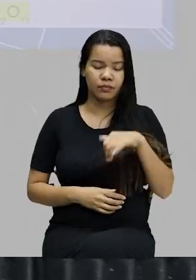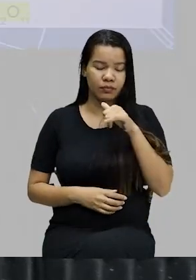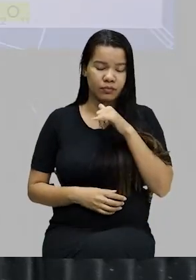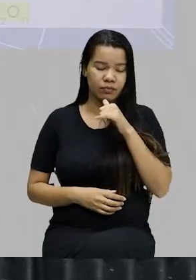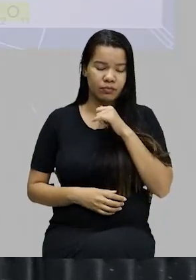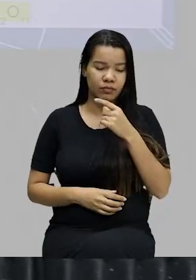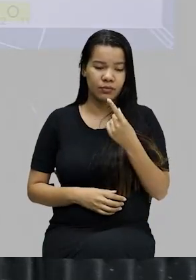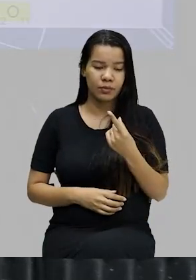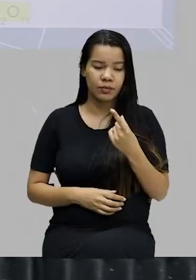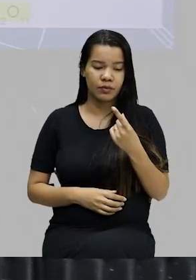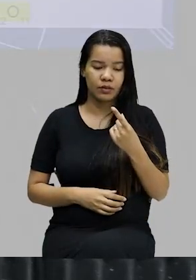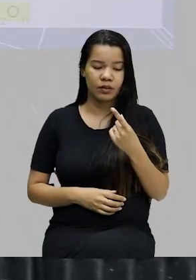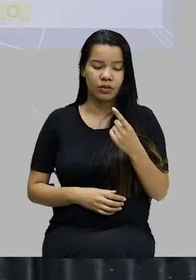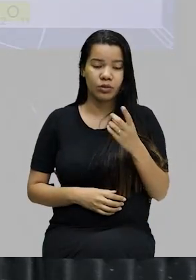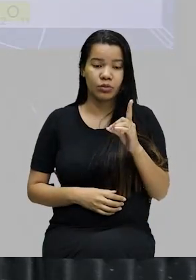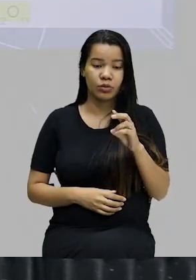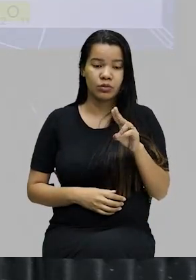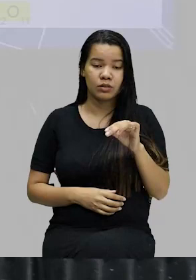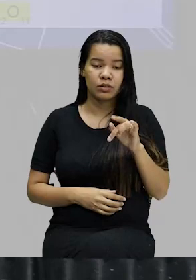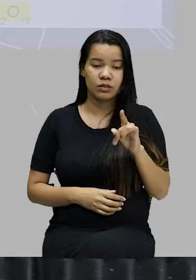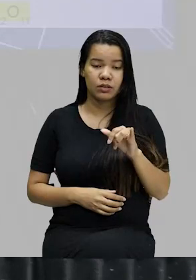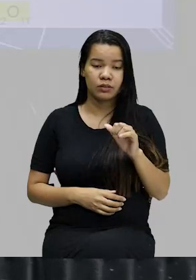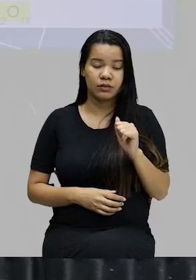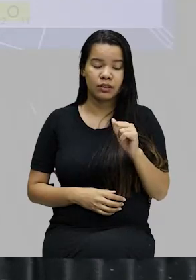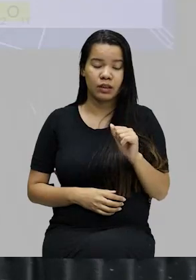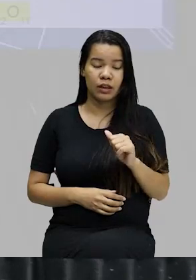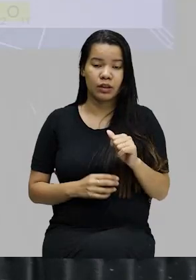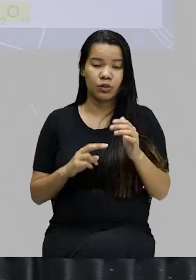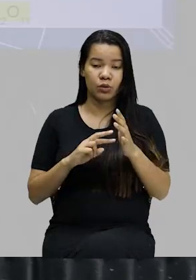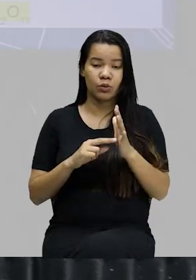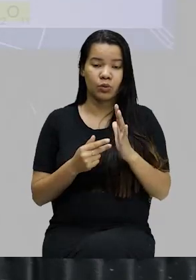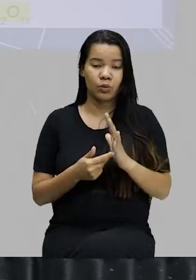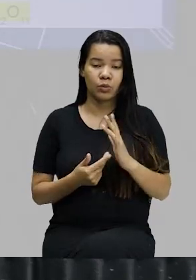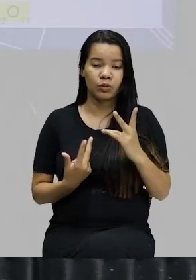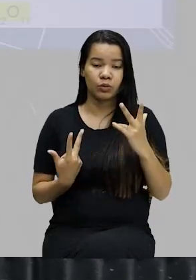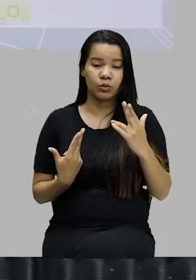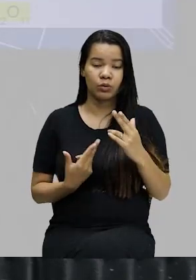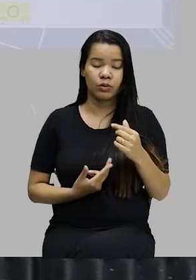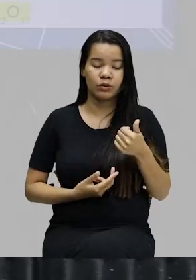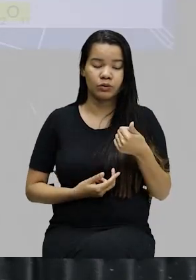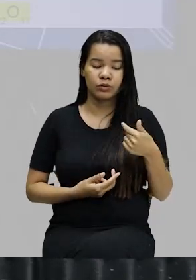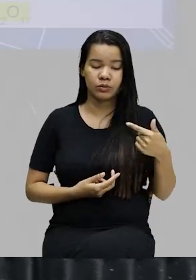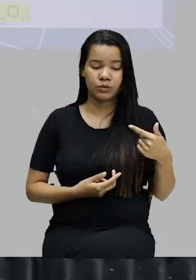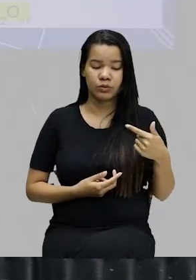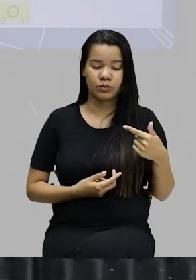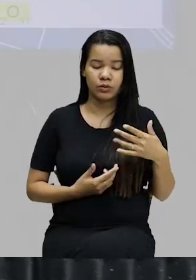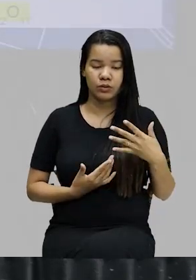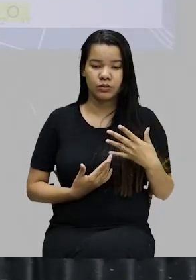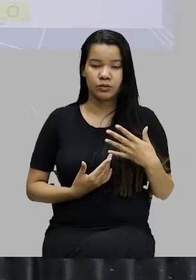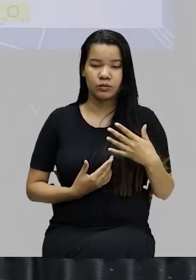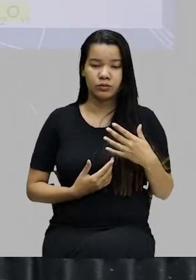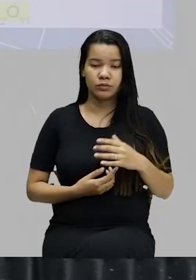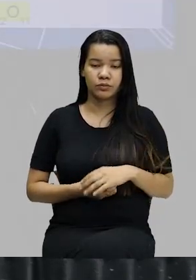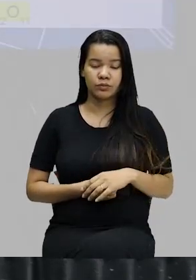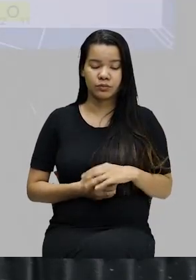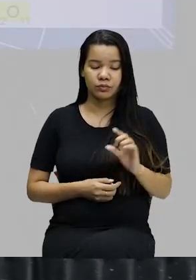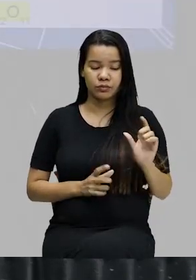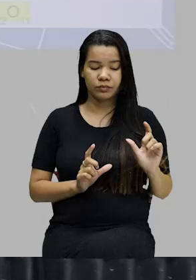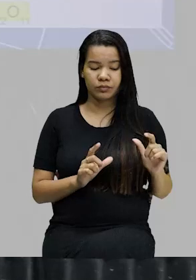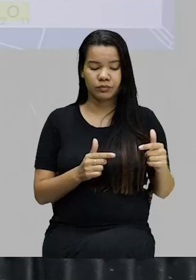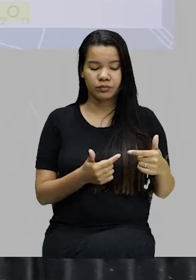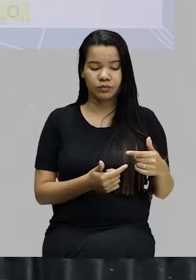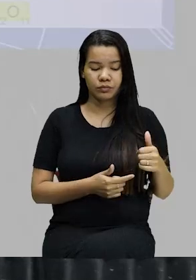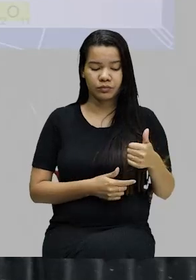sabemos que equivale a 12. Agora, uma dúzia de bananas vai ter uma massa